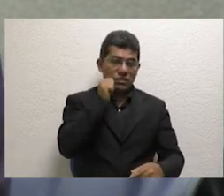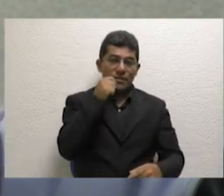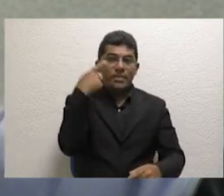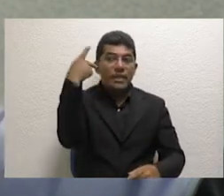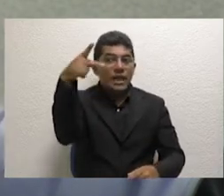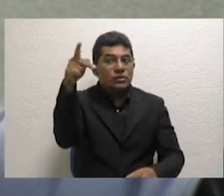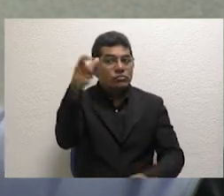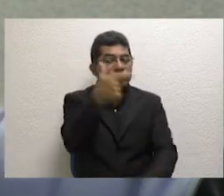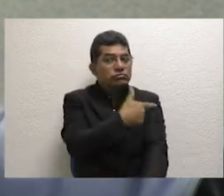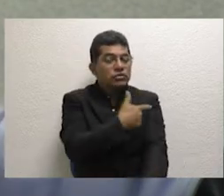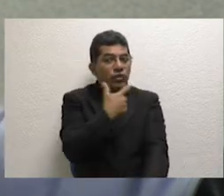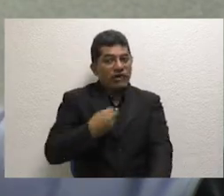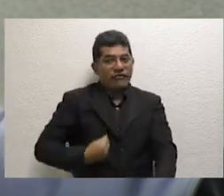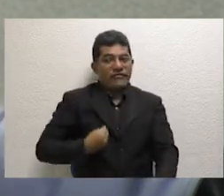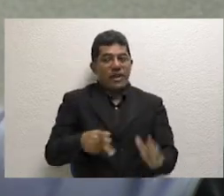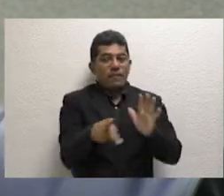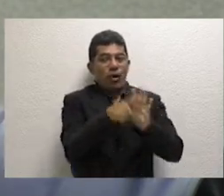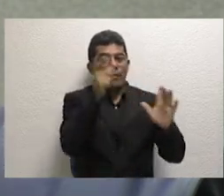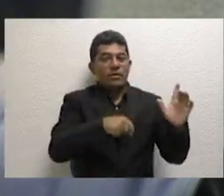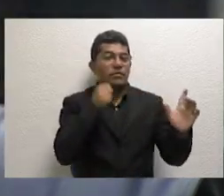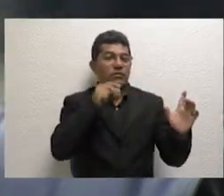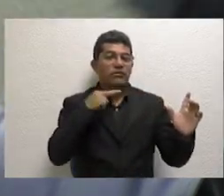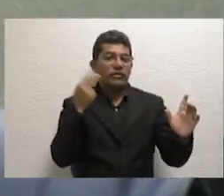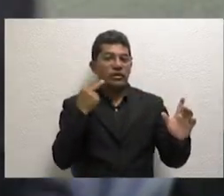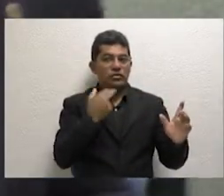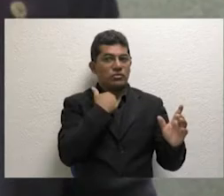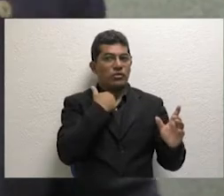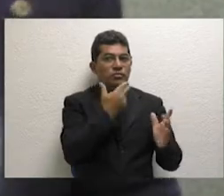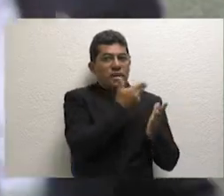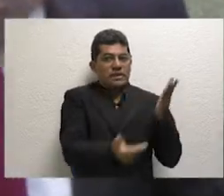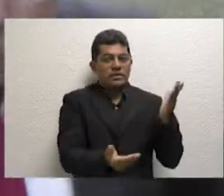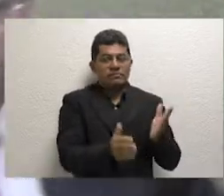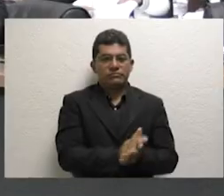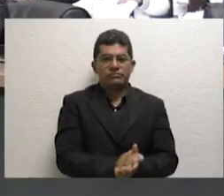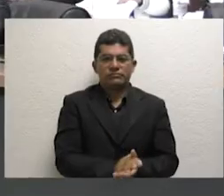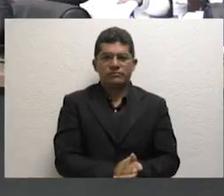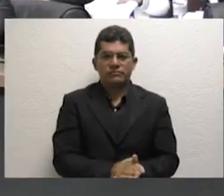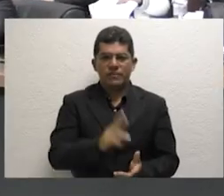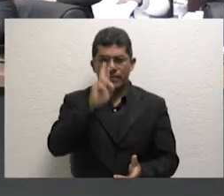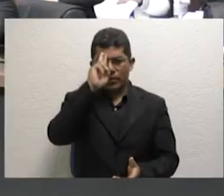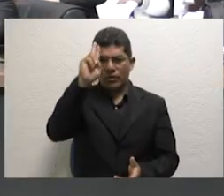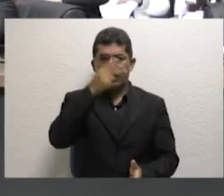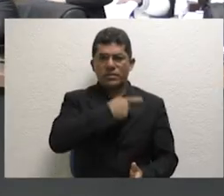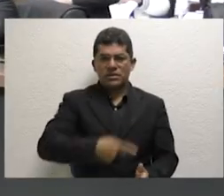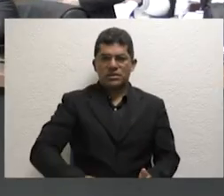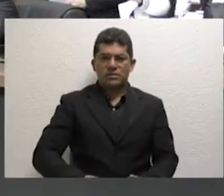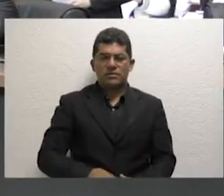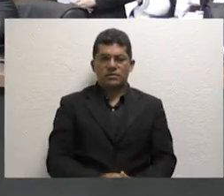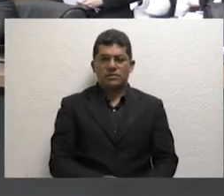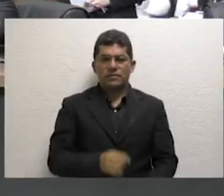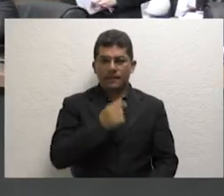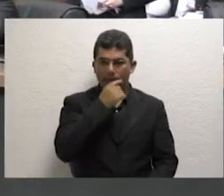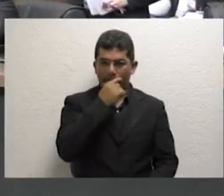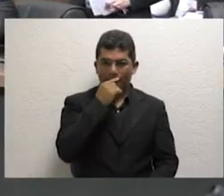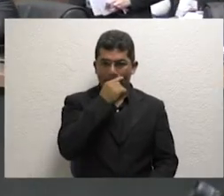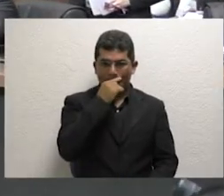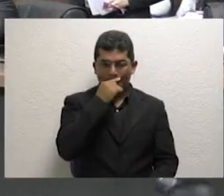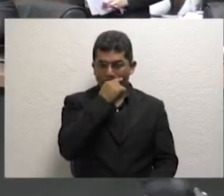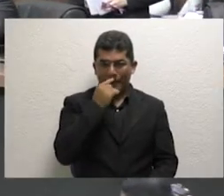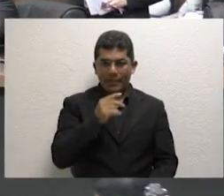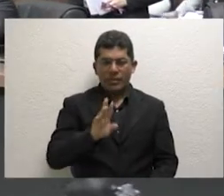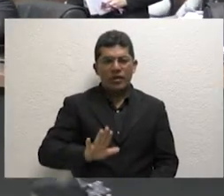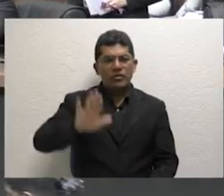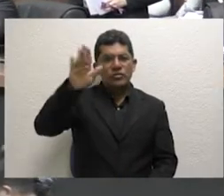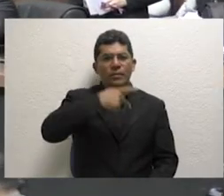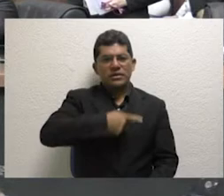integridade física e isso não podemos desconsiderar senhor presidente questão de ordem concedida da professora da Capelo senhor